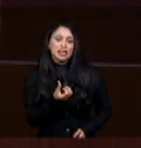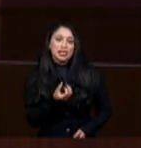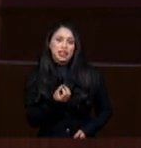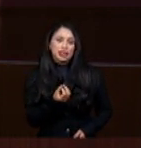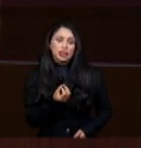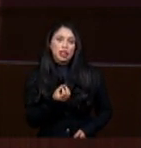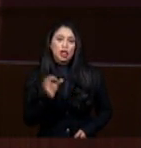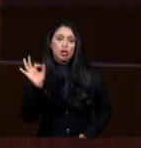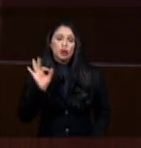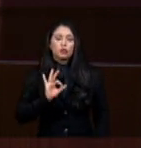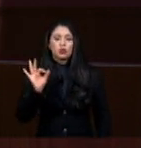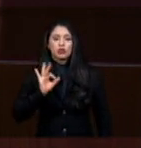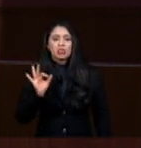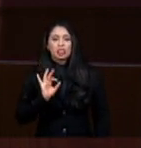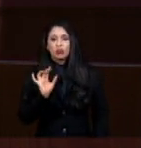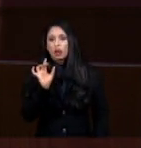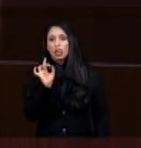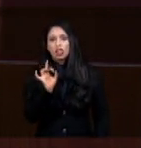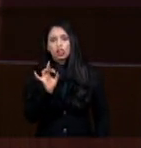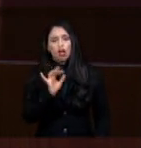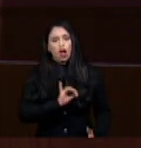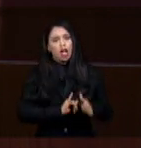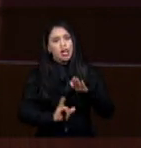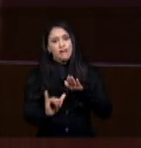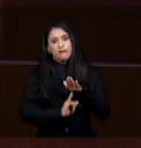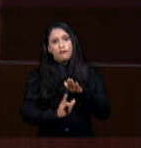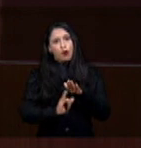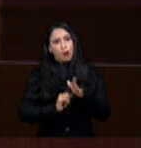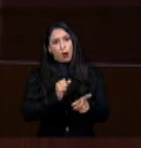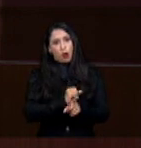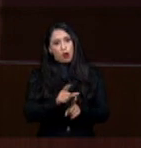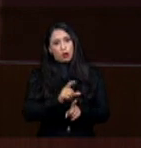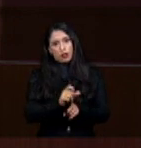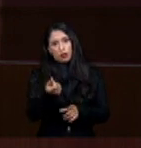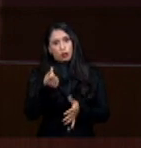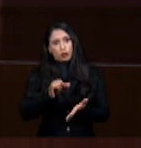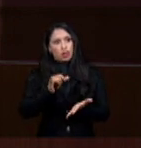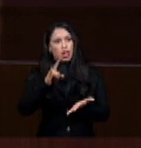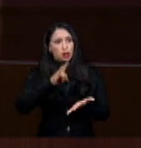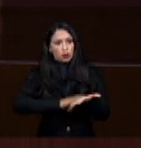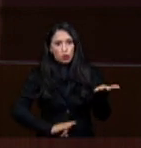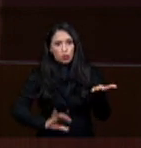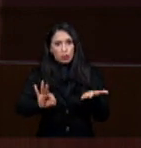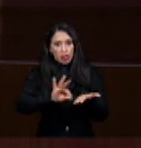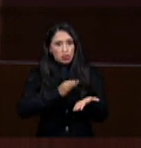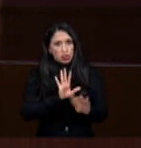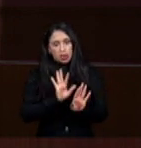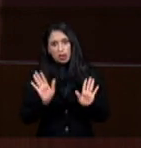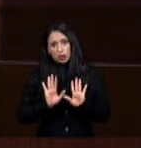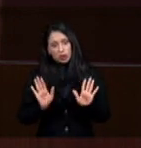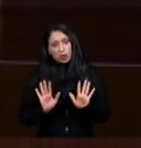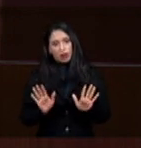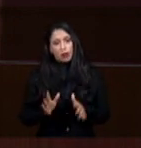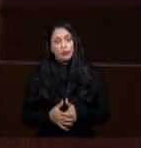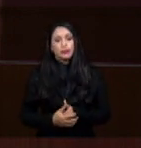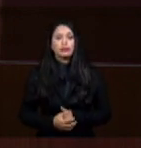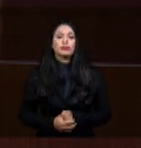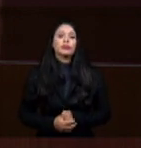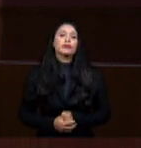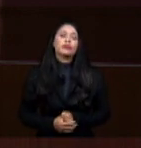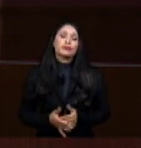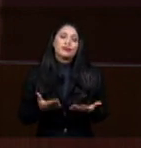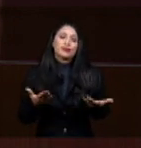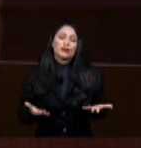contratos apalavrados contratos informais de aluguel o que significa que é os